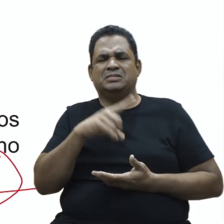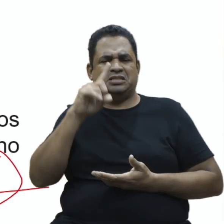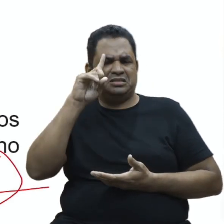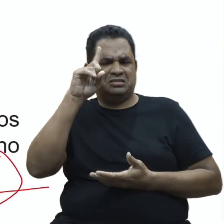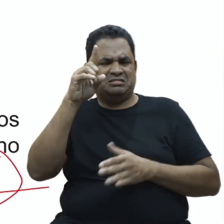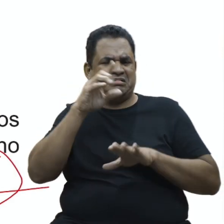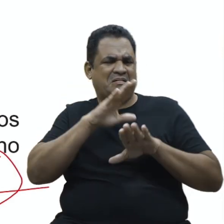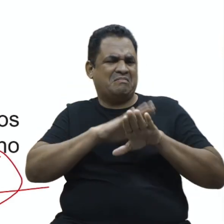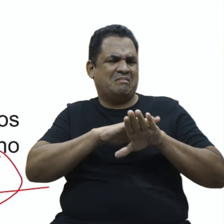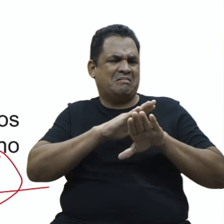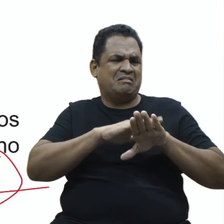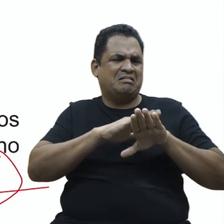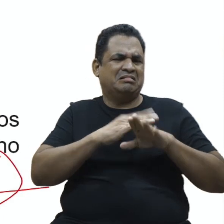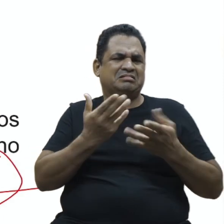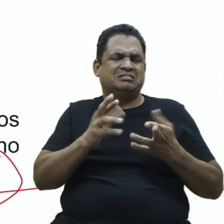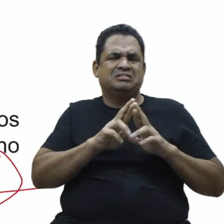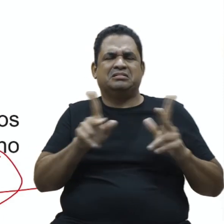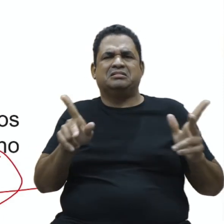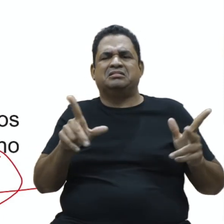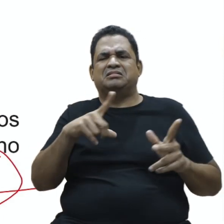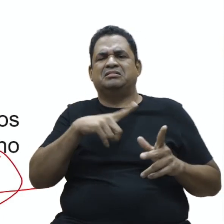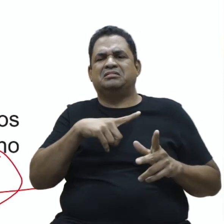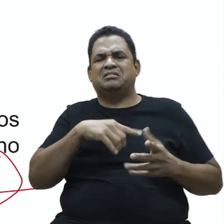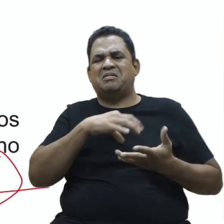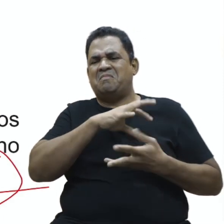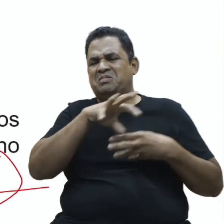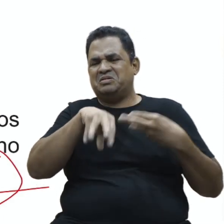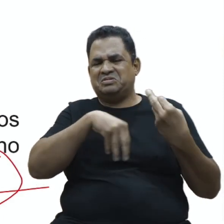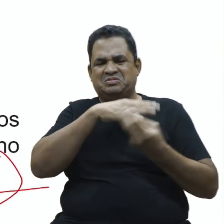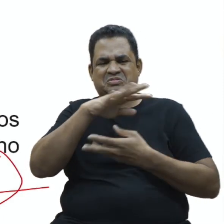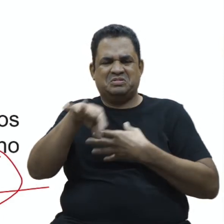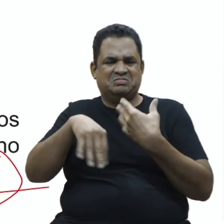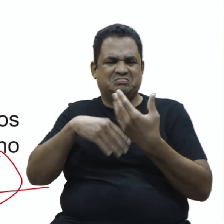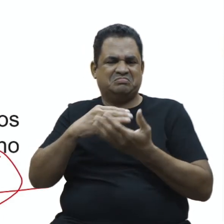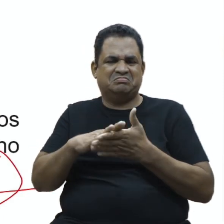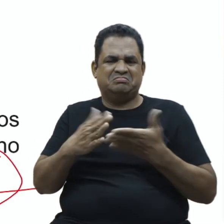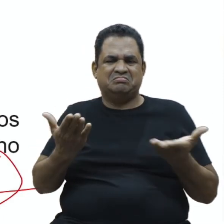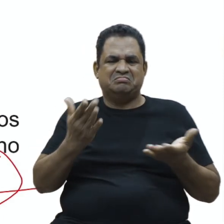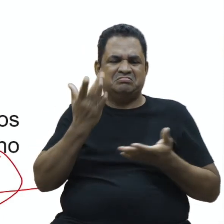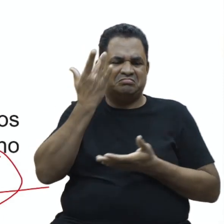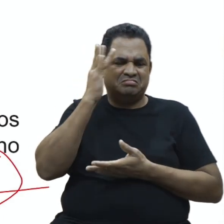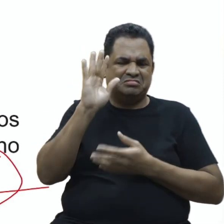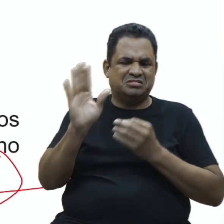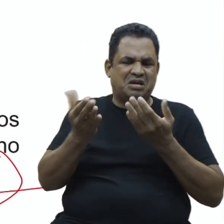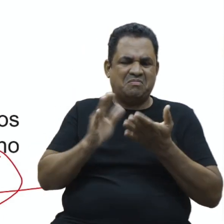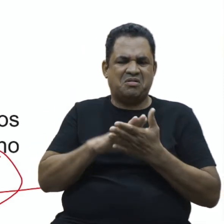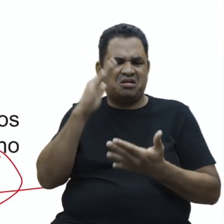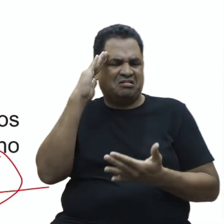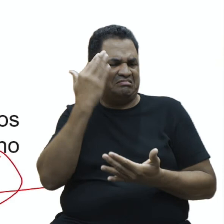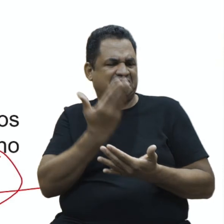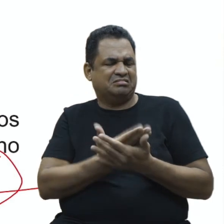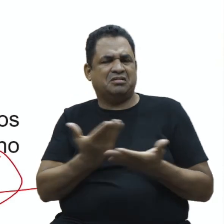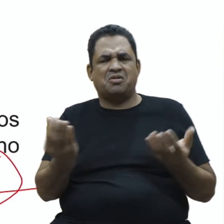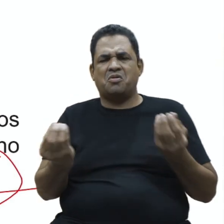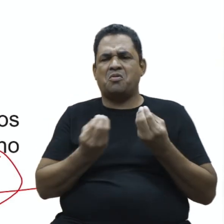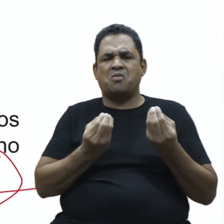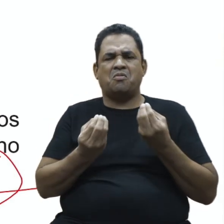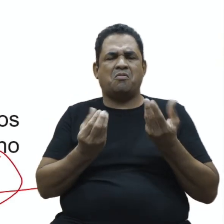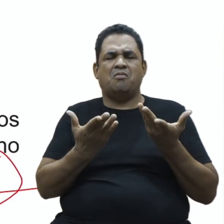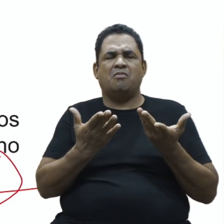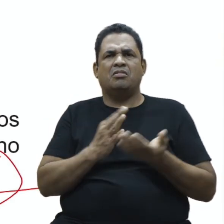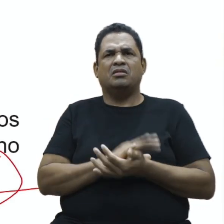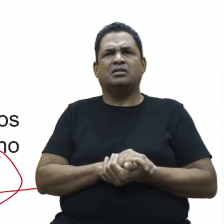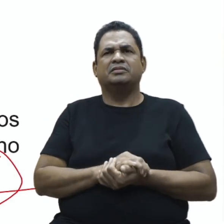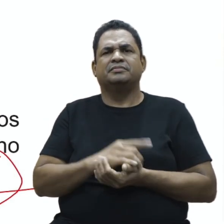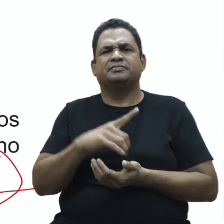diferentes. O lado ruim é que vira uma salada de fruta. Você não sabe para onde ir, não sabe quem acreditar, não sabe Aí tem os